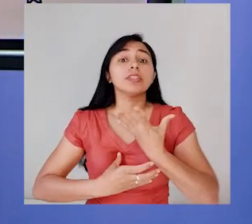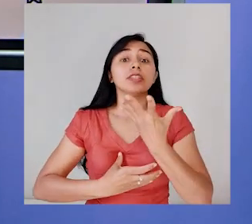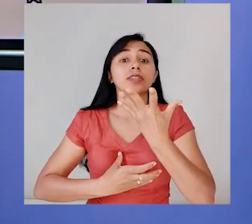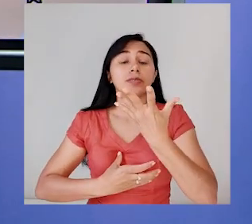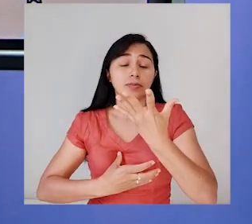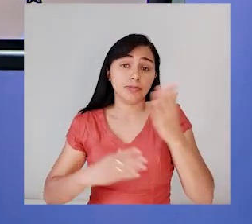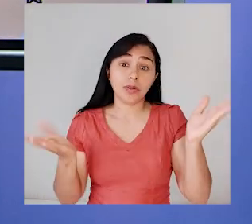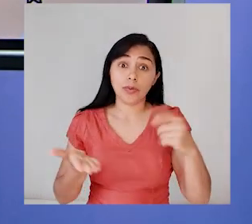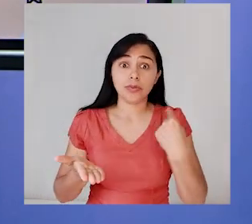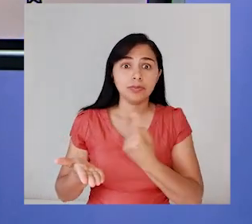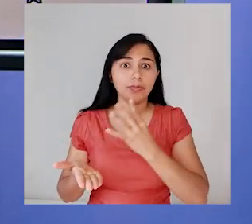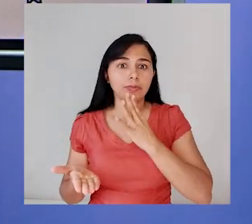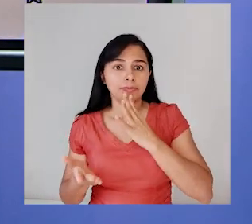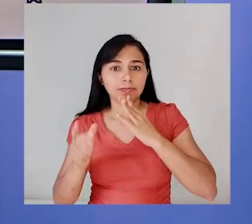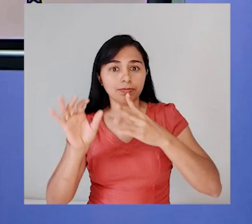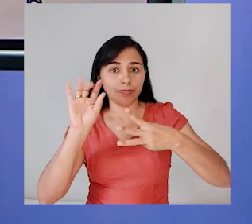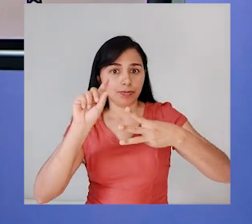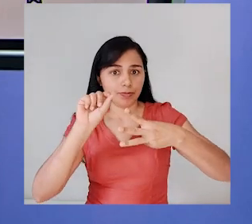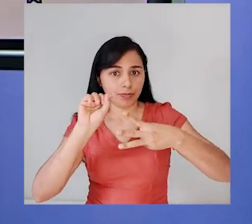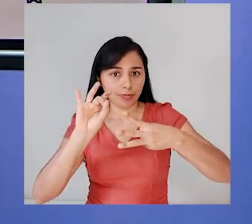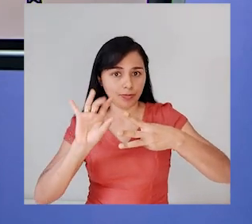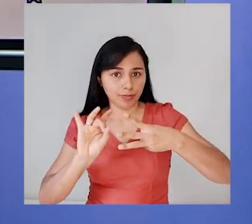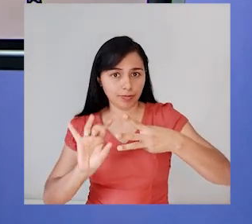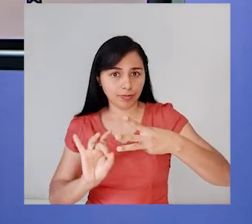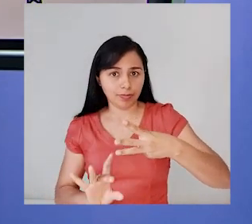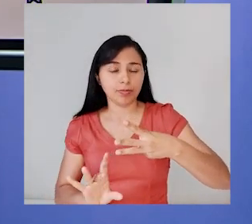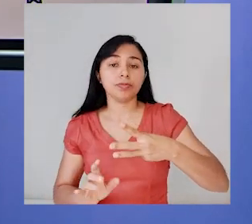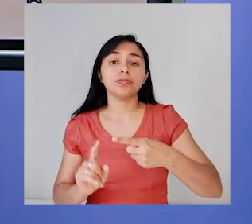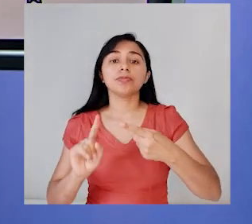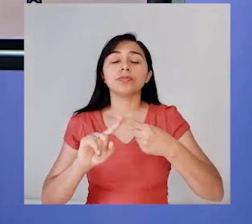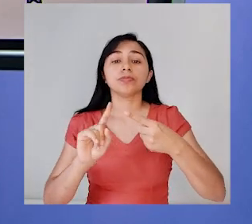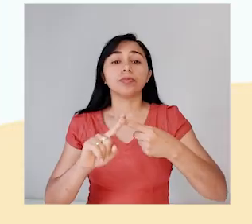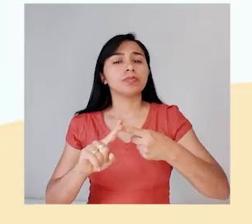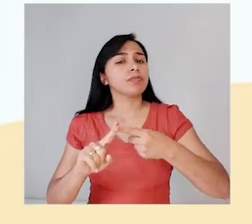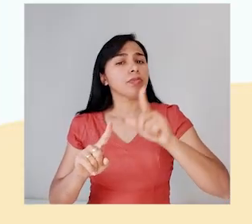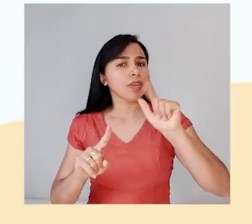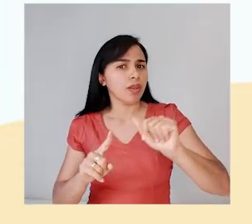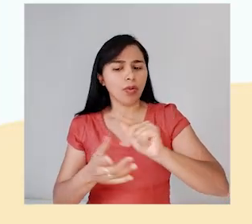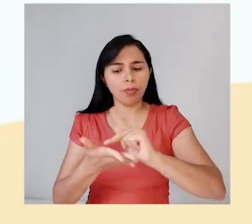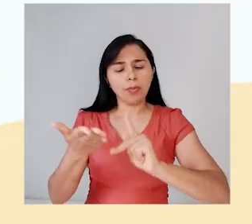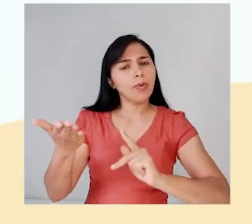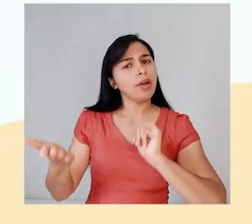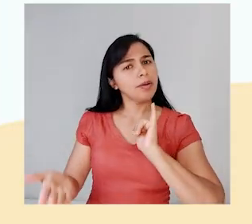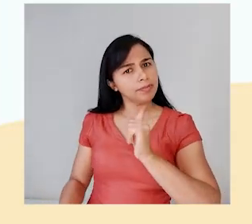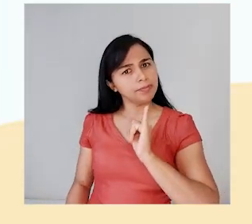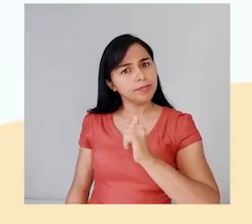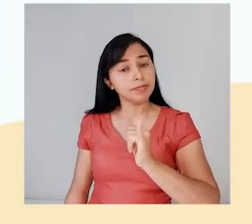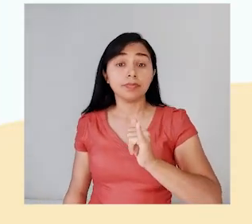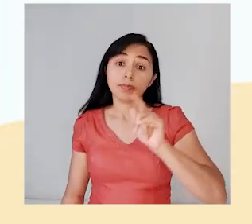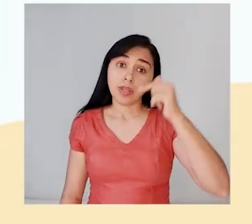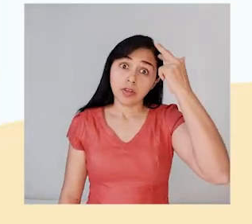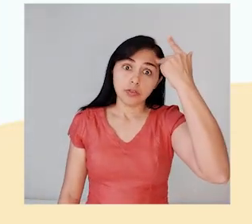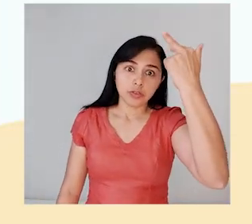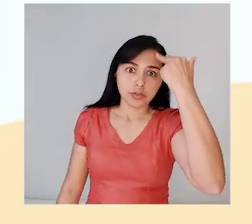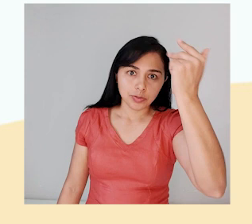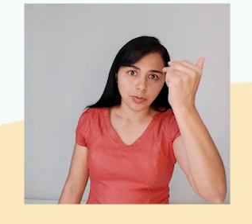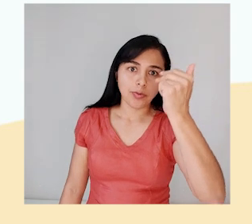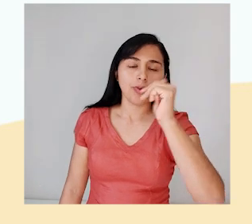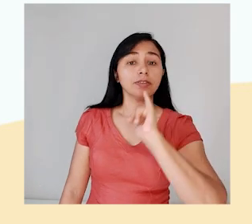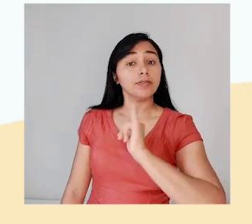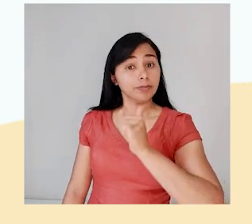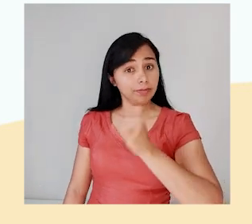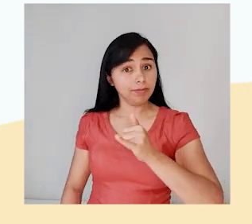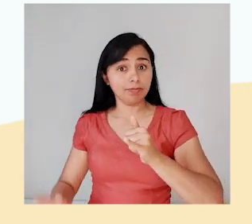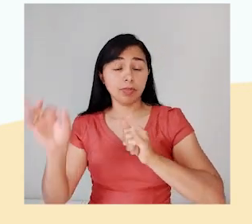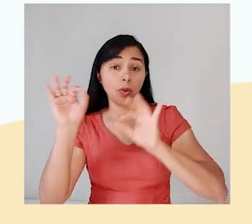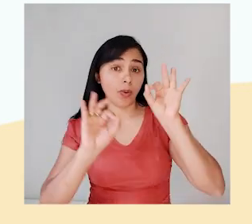poema épico ou narrativo vai contar uma história. Essa história é contada em forma de versos e apresenta todas